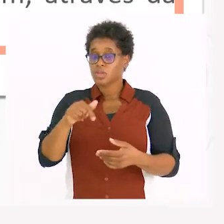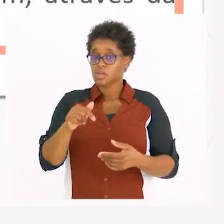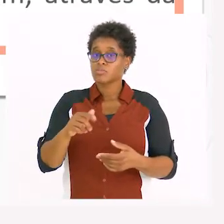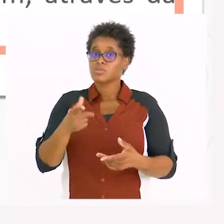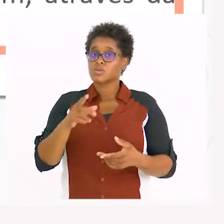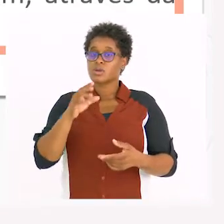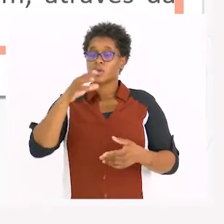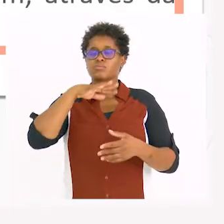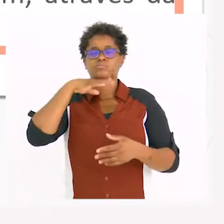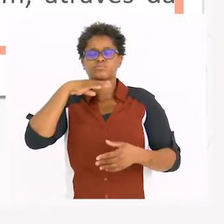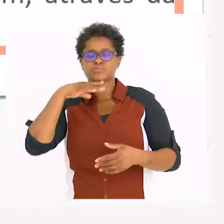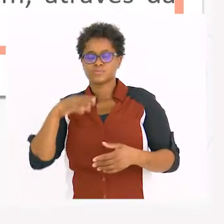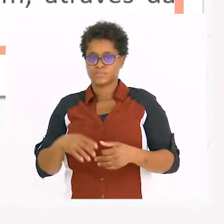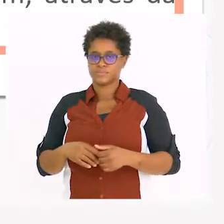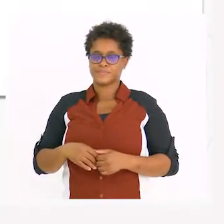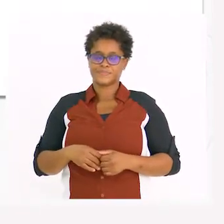a poluição.